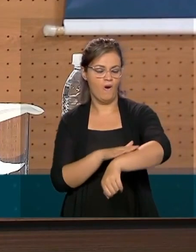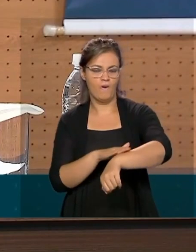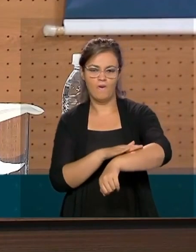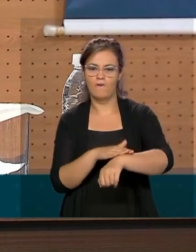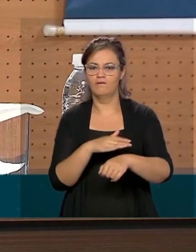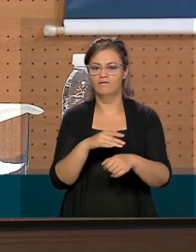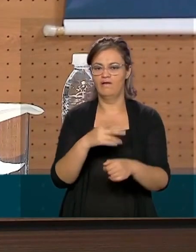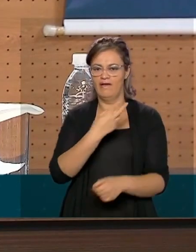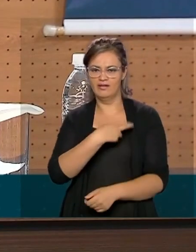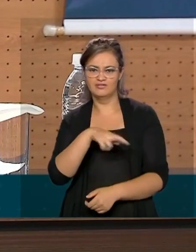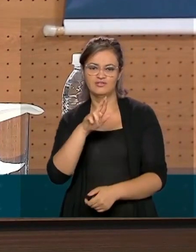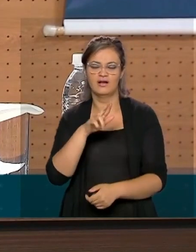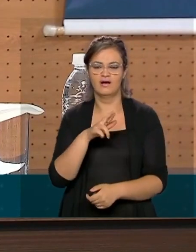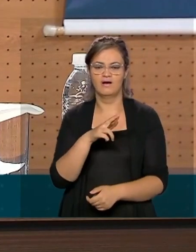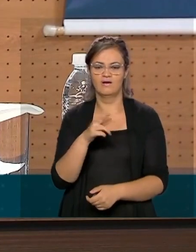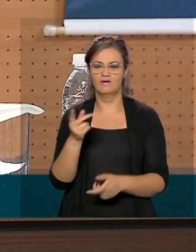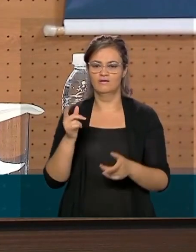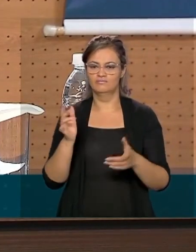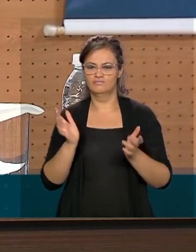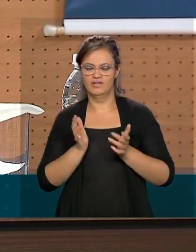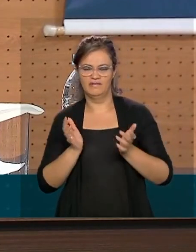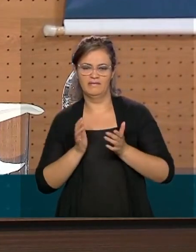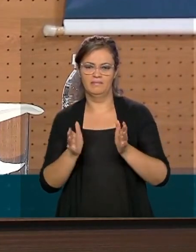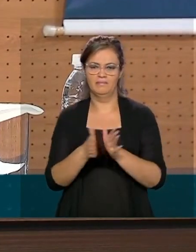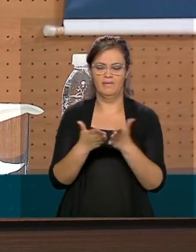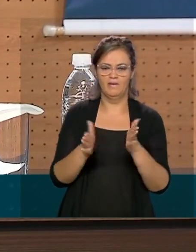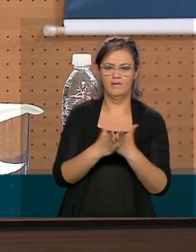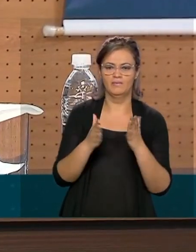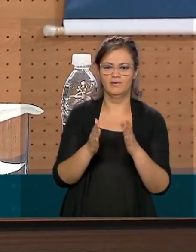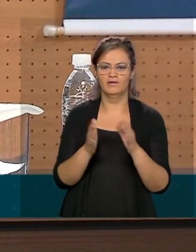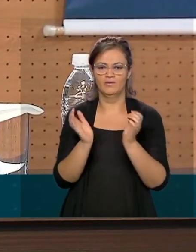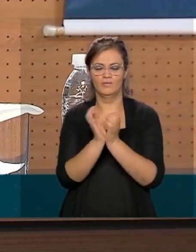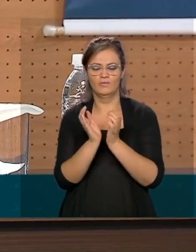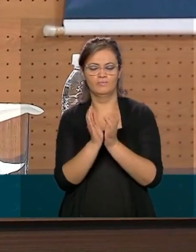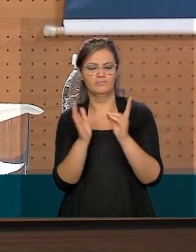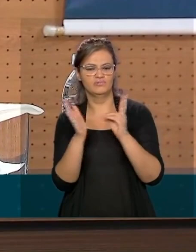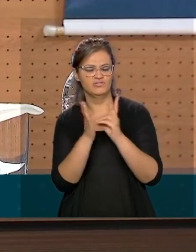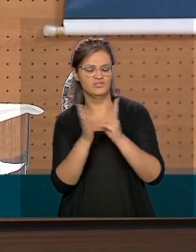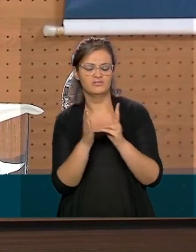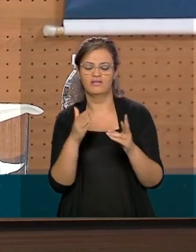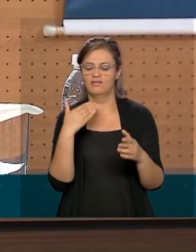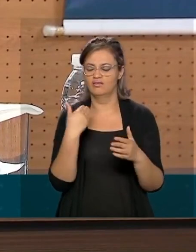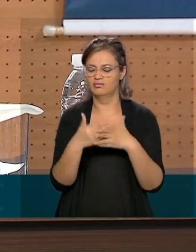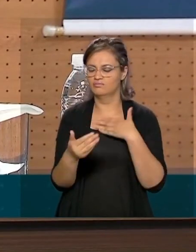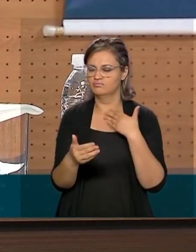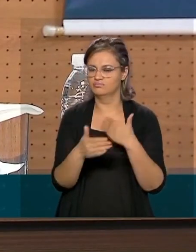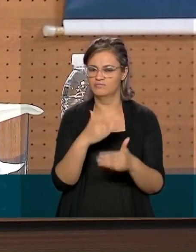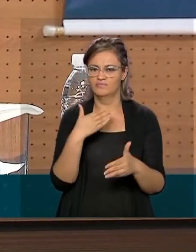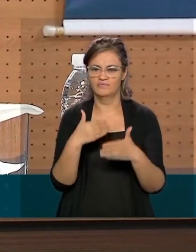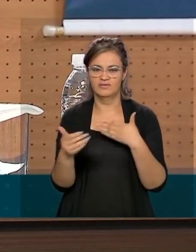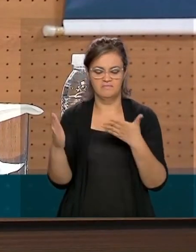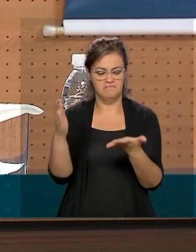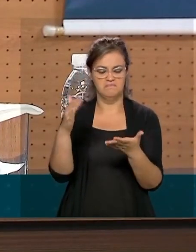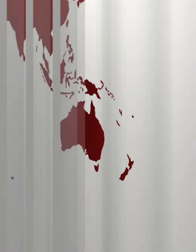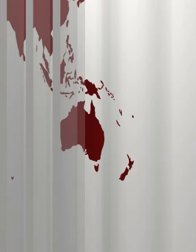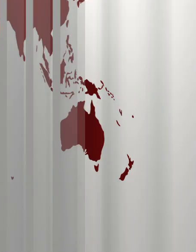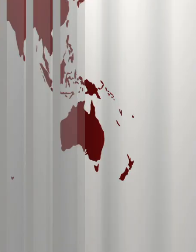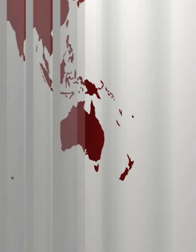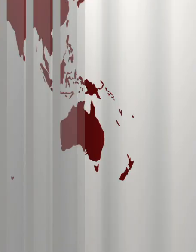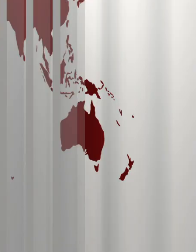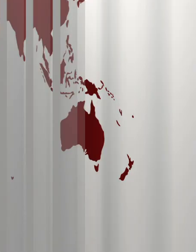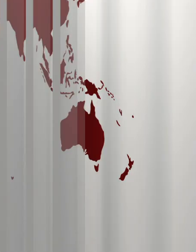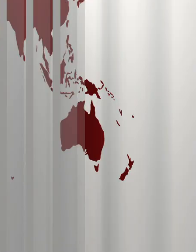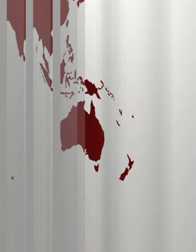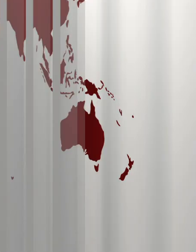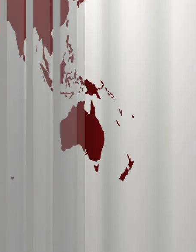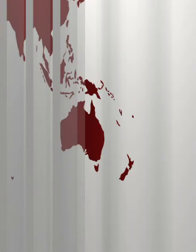credo religioso, classe social, tribos e, principalmente, sem dividir o nosso país. É,